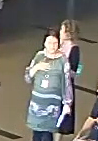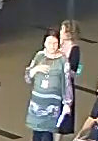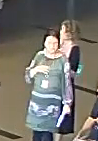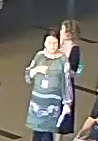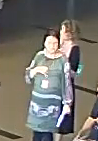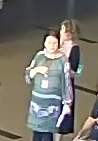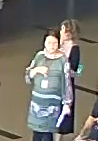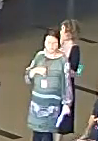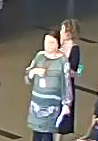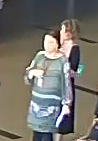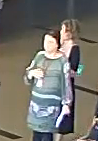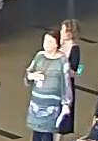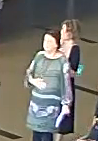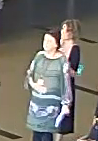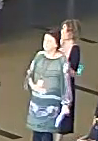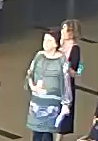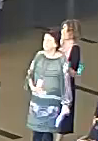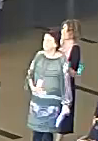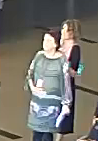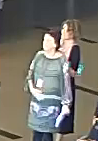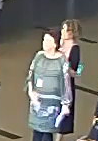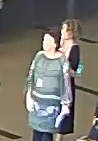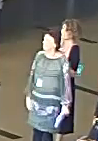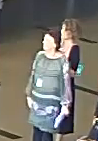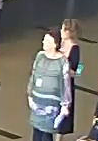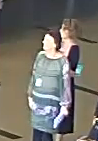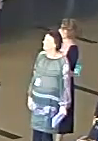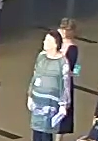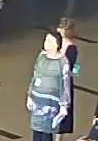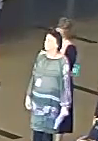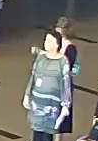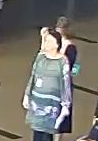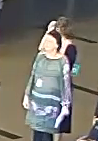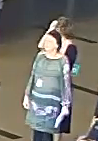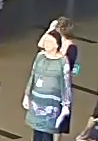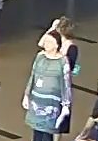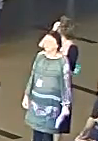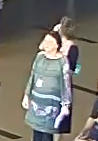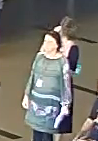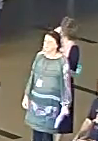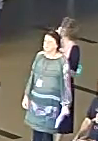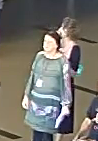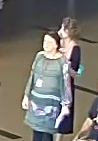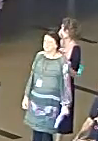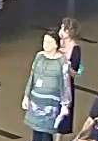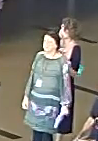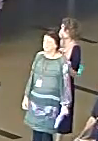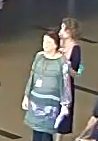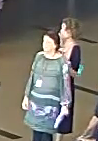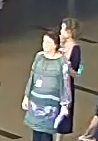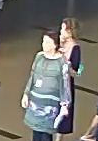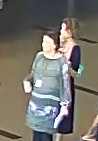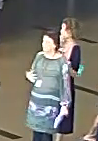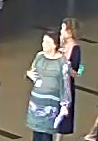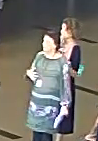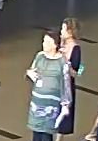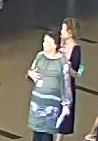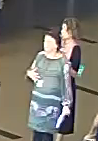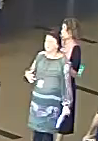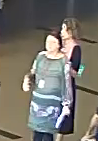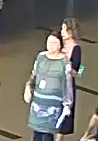requerimento do deputado Betão porque ele tá discutindo algo que é fundamental pra vida hoje de cada um